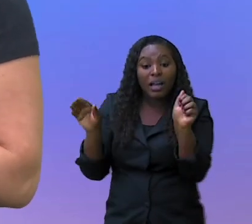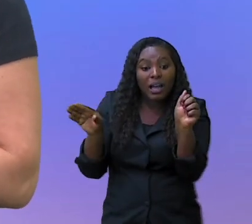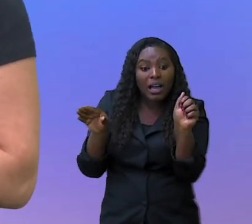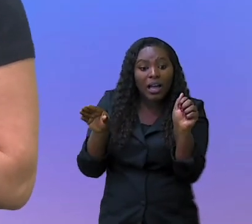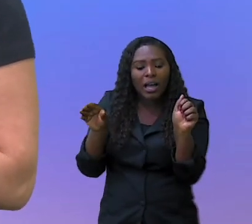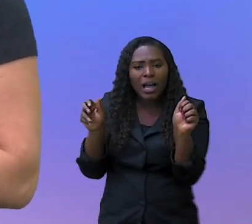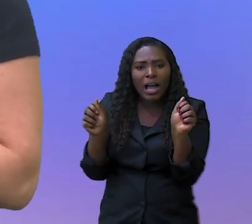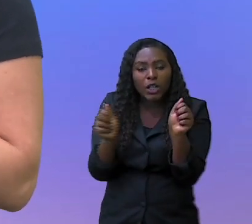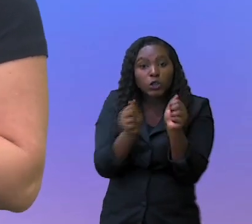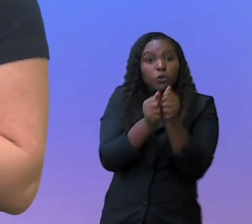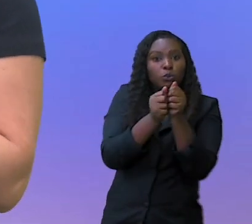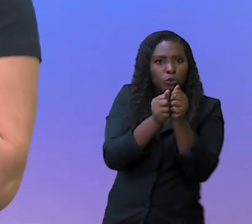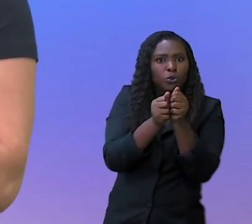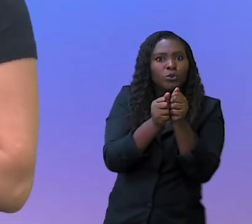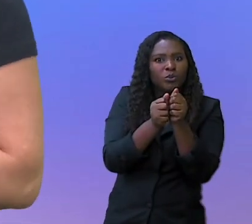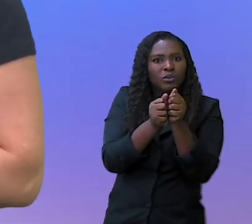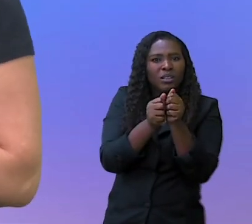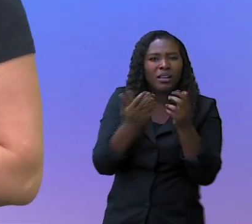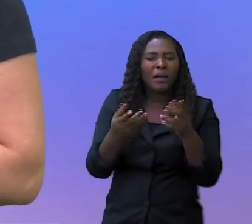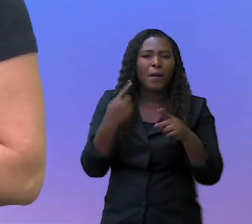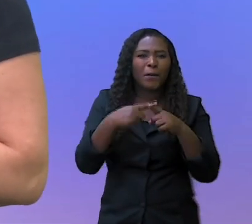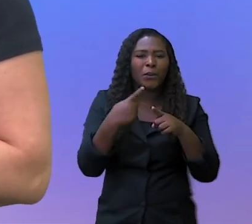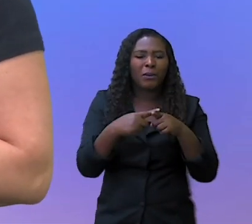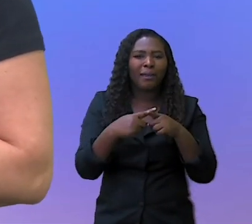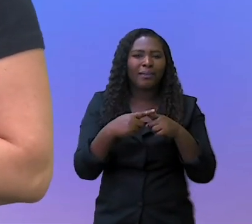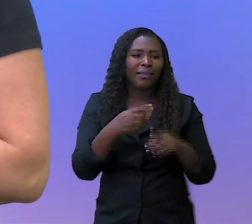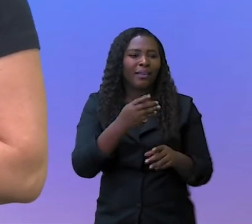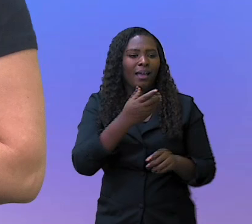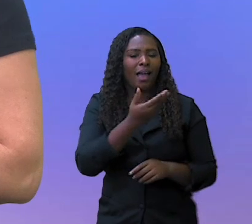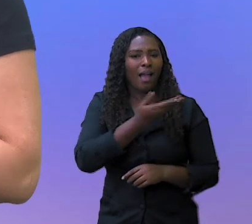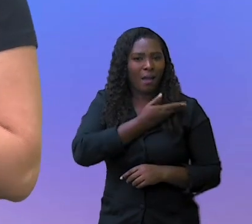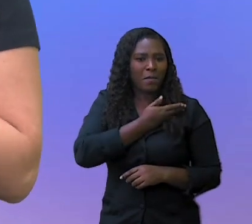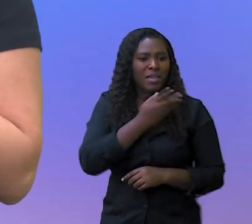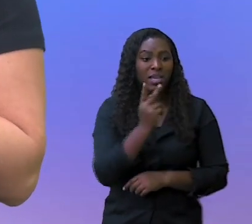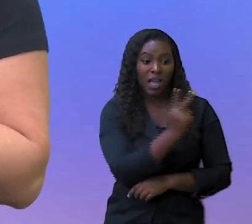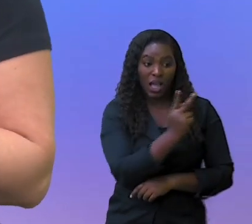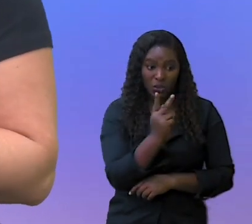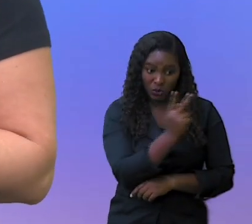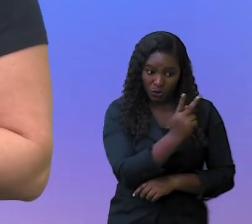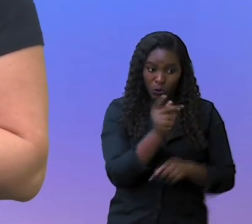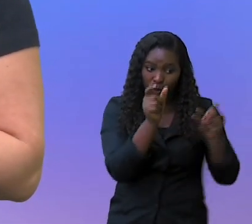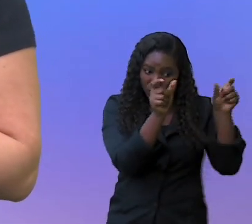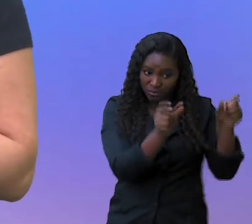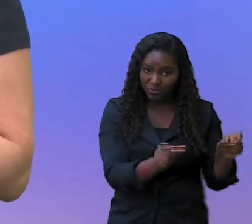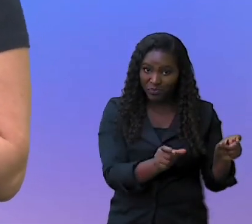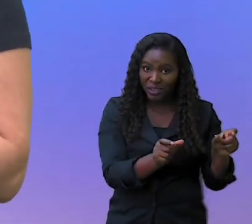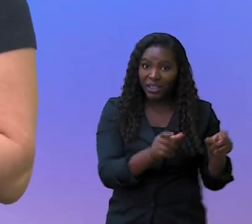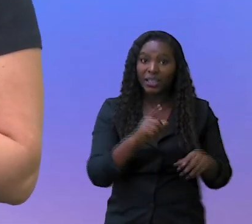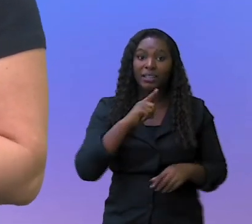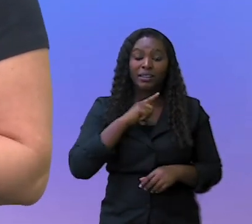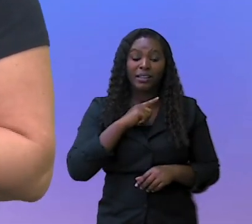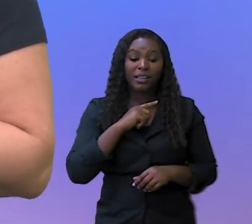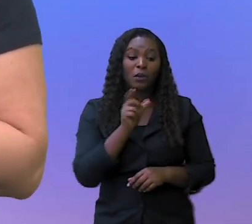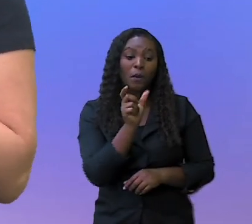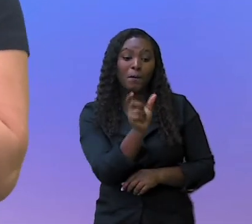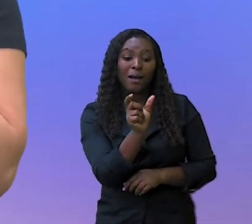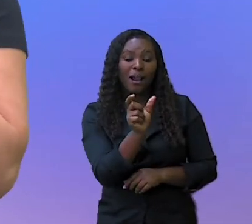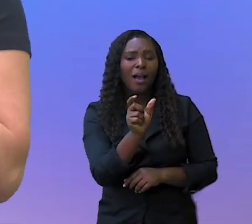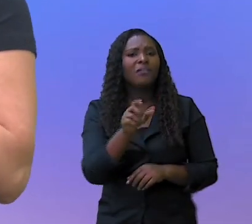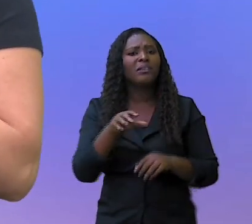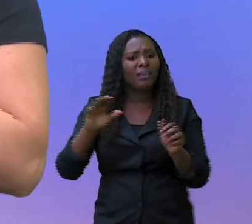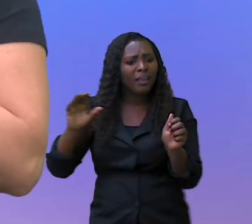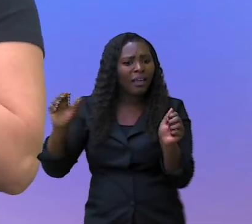fazem referência ao nome, ao substantivo amiga, entenderam? Então, nós podemos perceber que